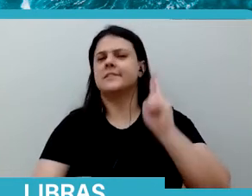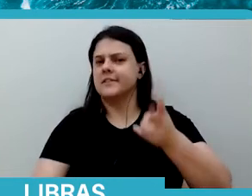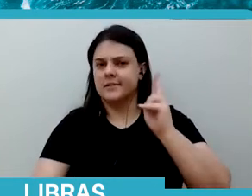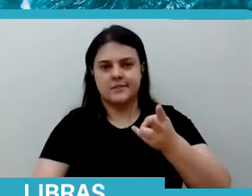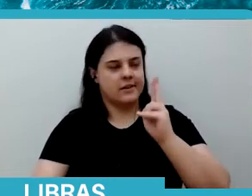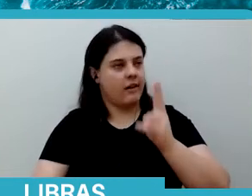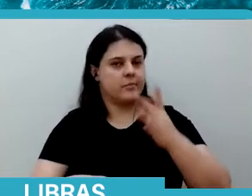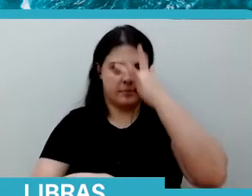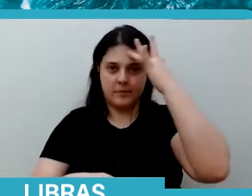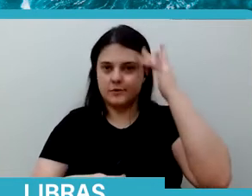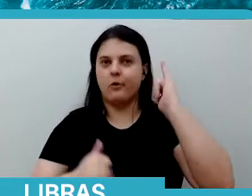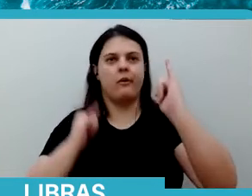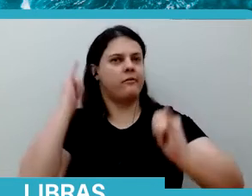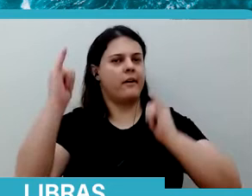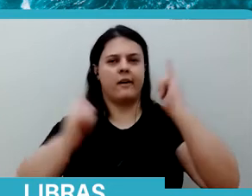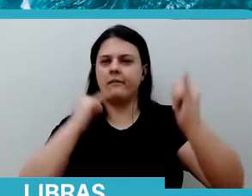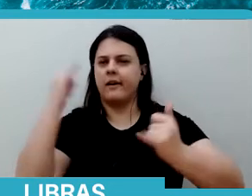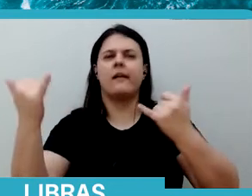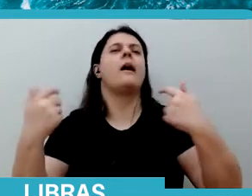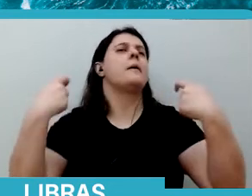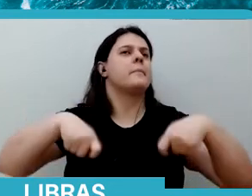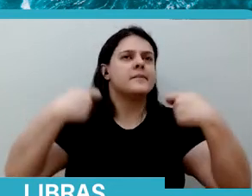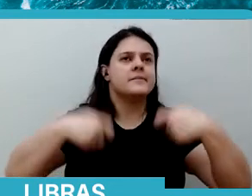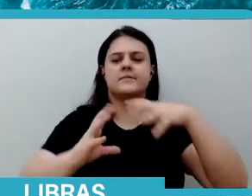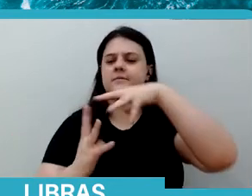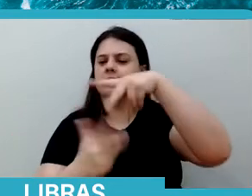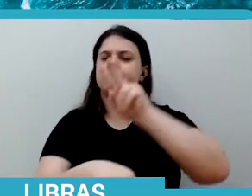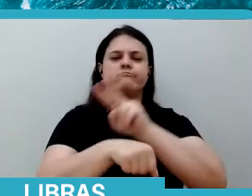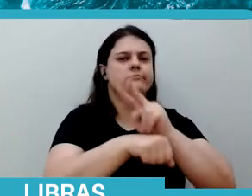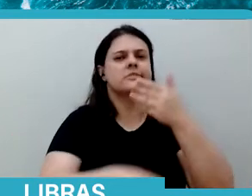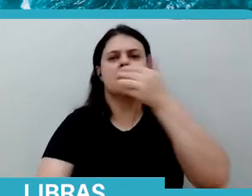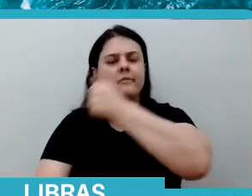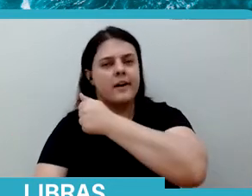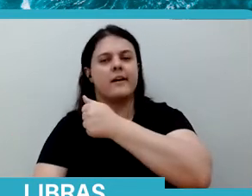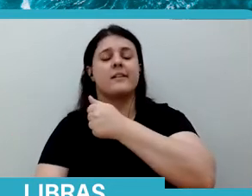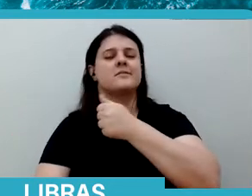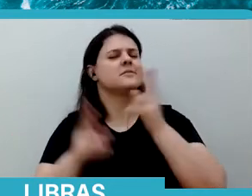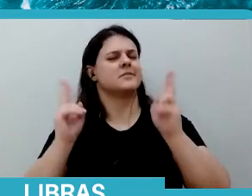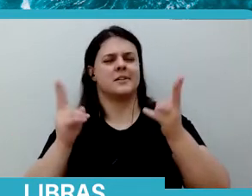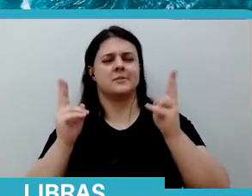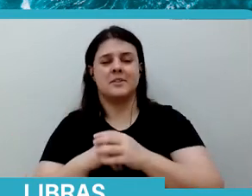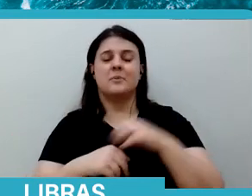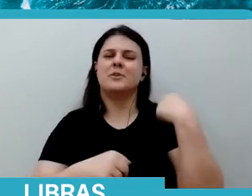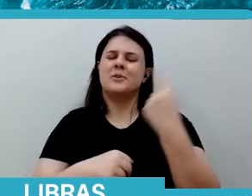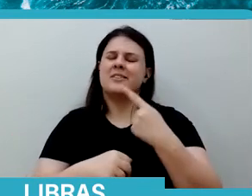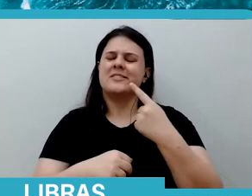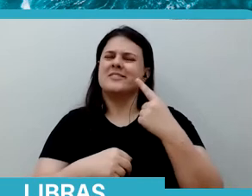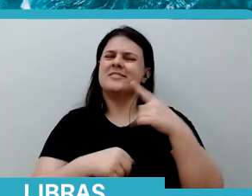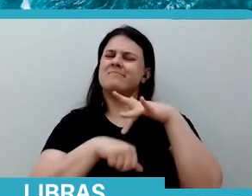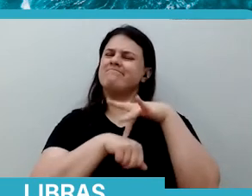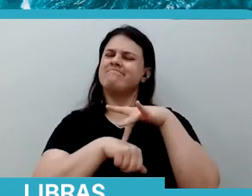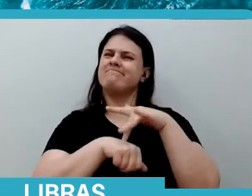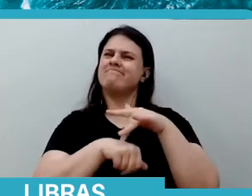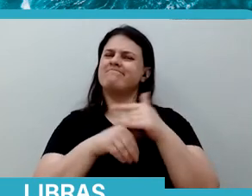constantemente né as pessoas falarem a gente precisa salvar o planeta e a gente sempre ficou muito intrigado com essa